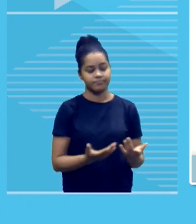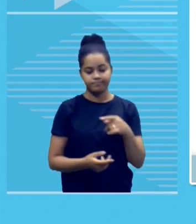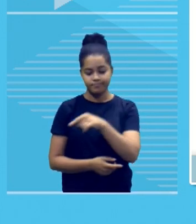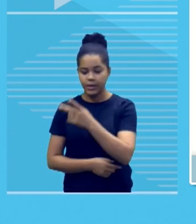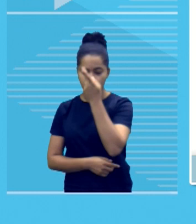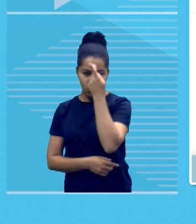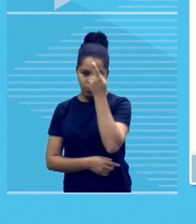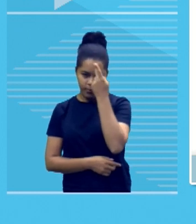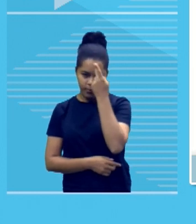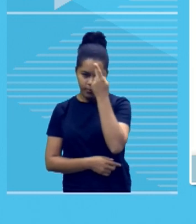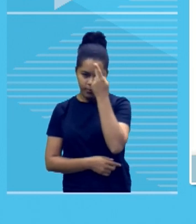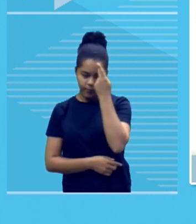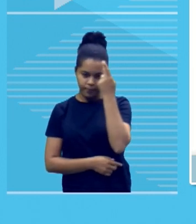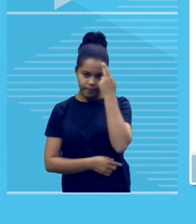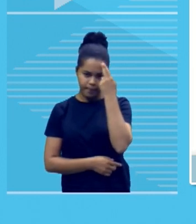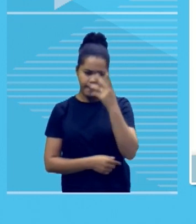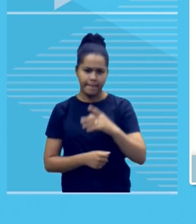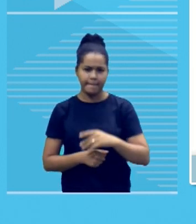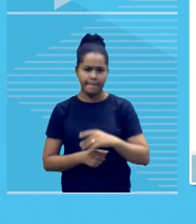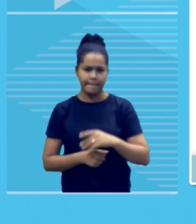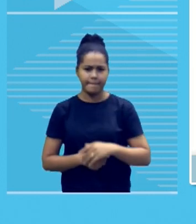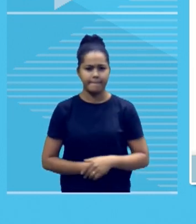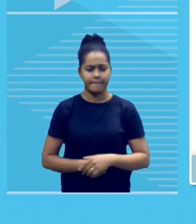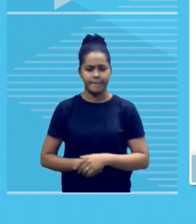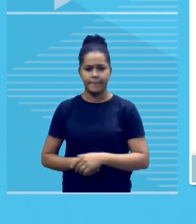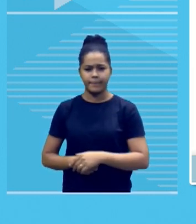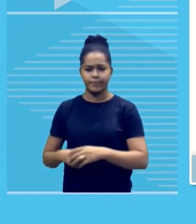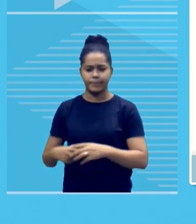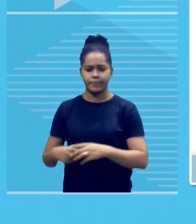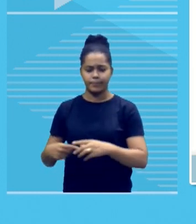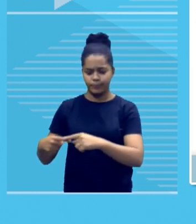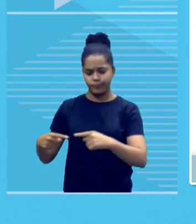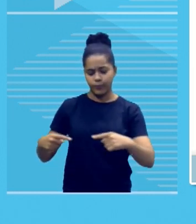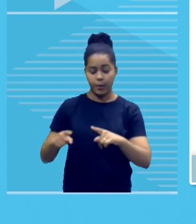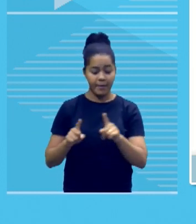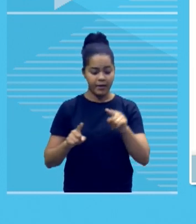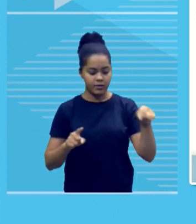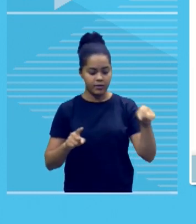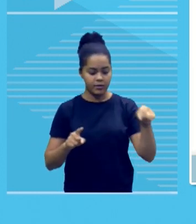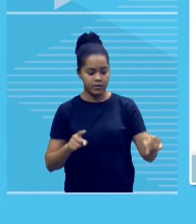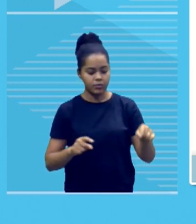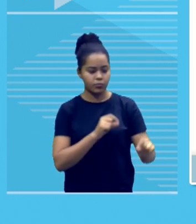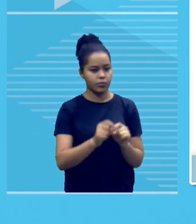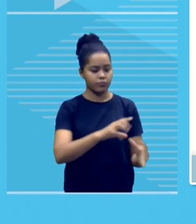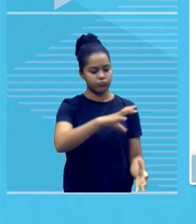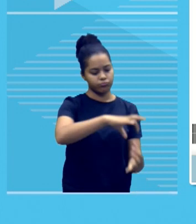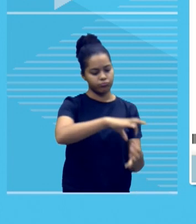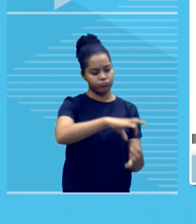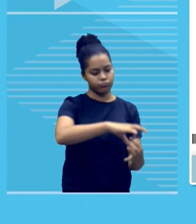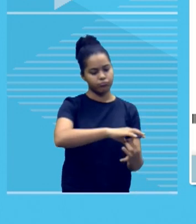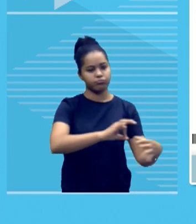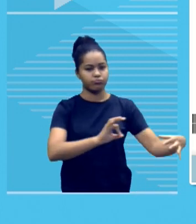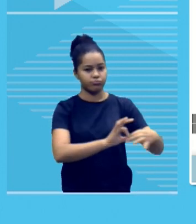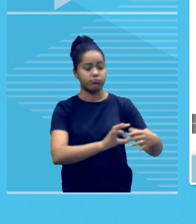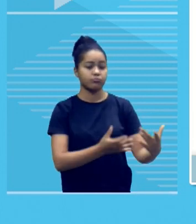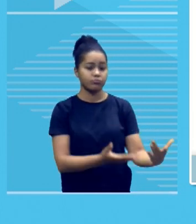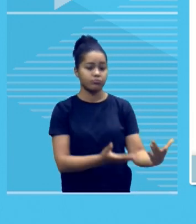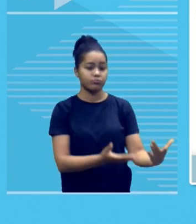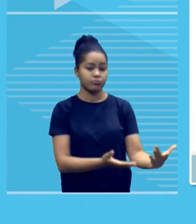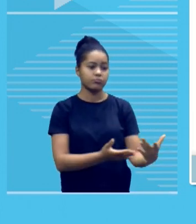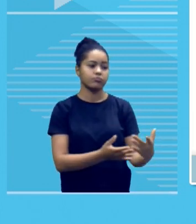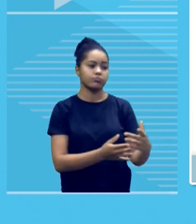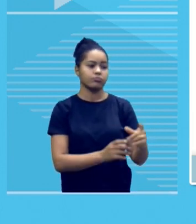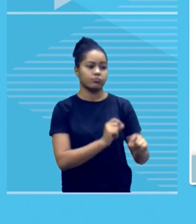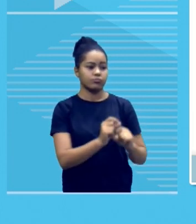volta aqui ó se a cadeia aqui é normal pessoal e a outra é ramificada a isomeria só pode